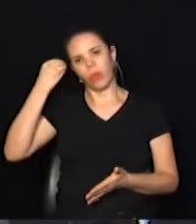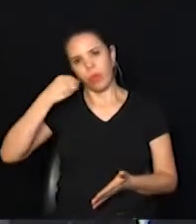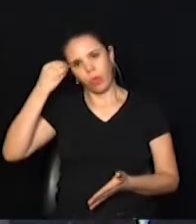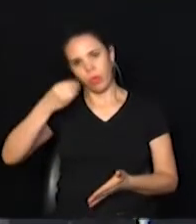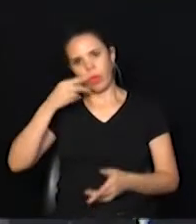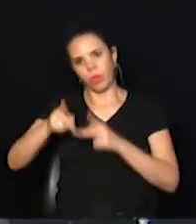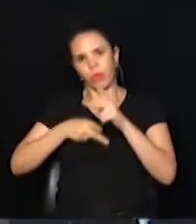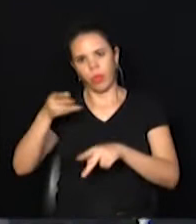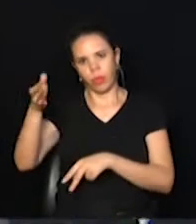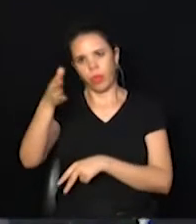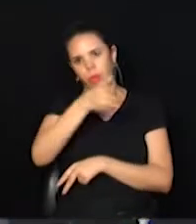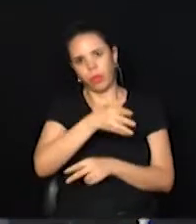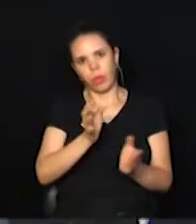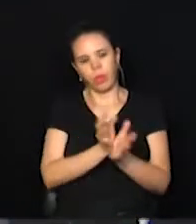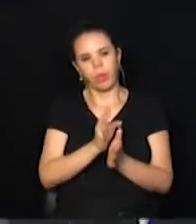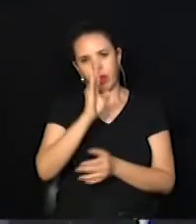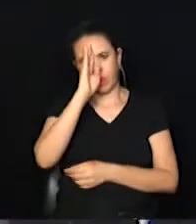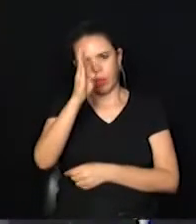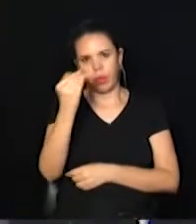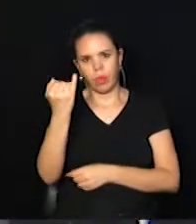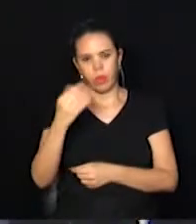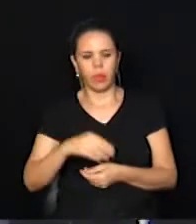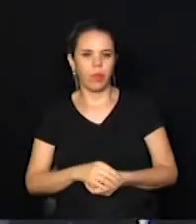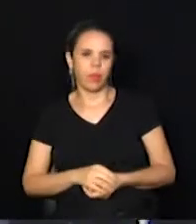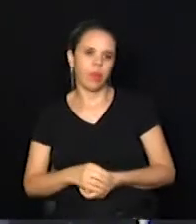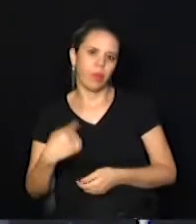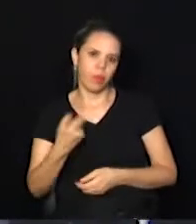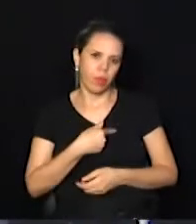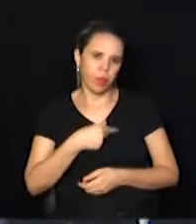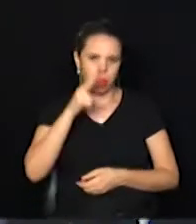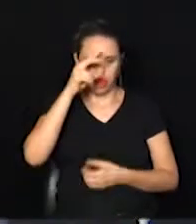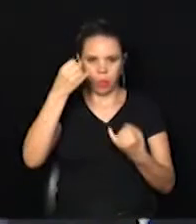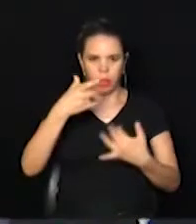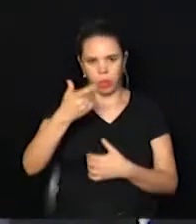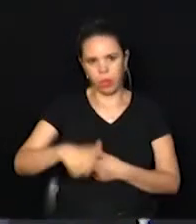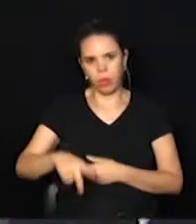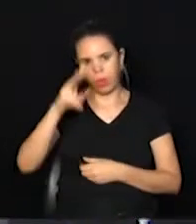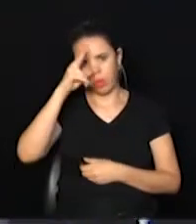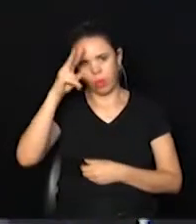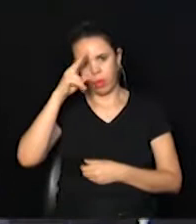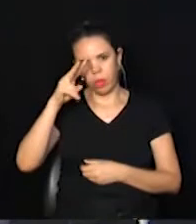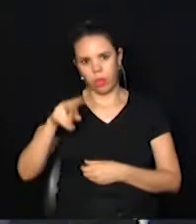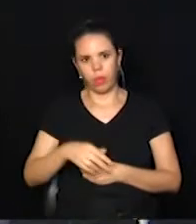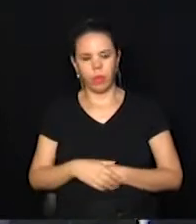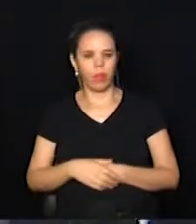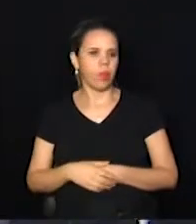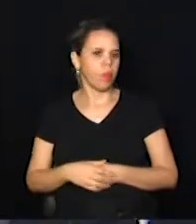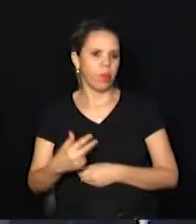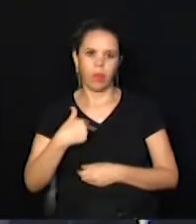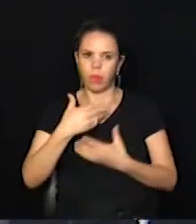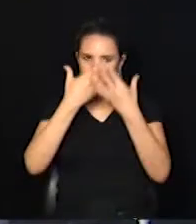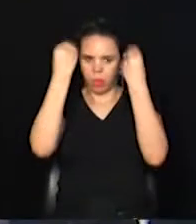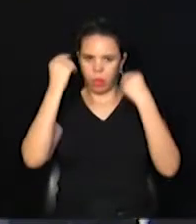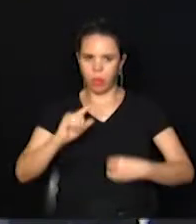com o povo. É fundamental que a gente reconte essa história, justamente para que ela não se perca,